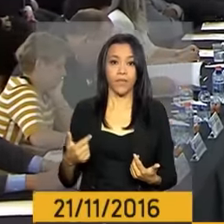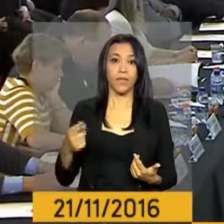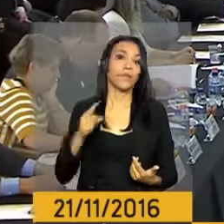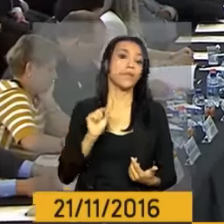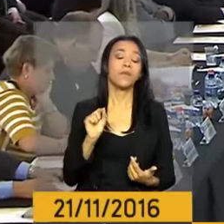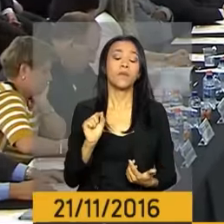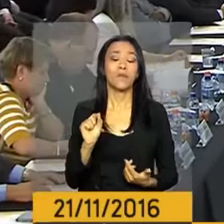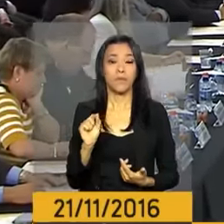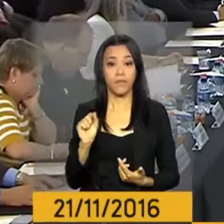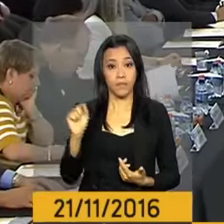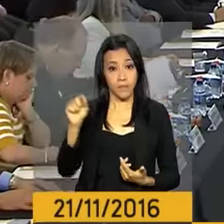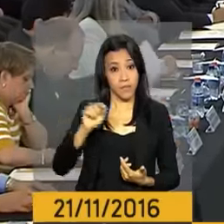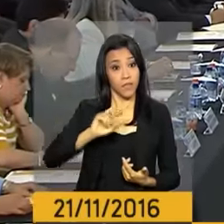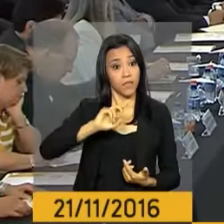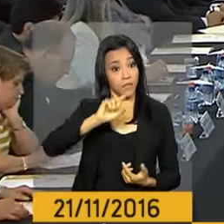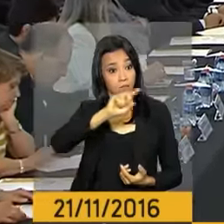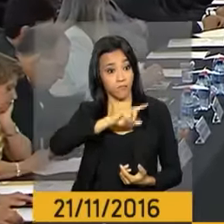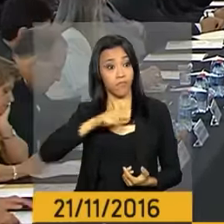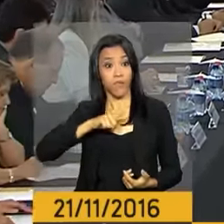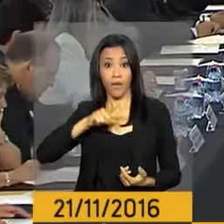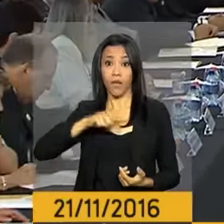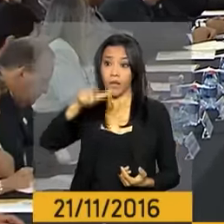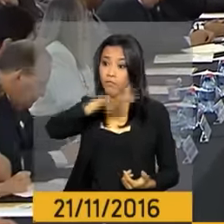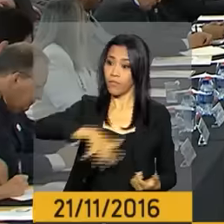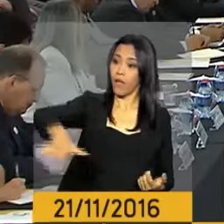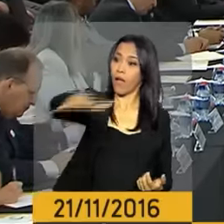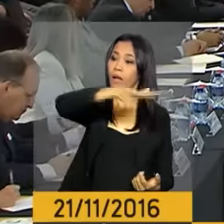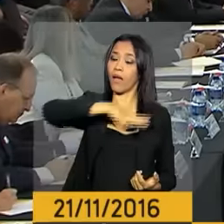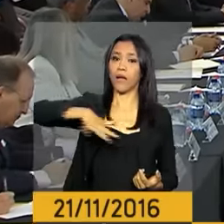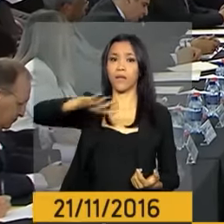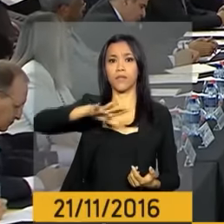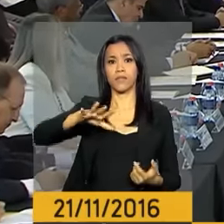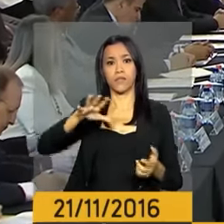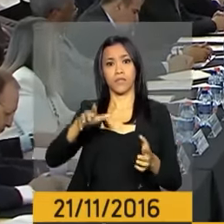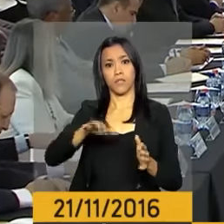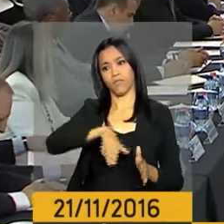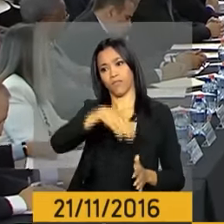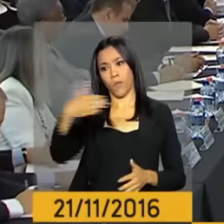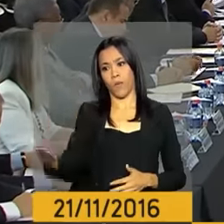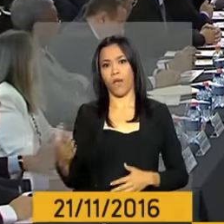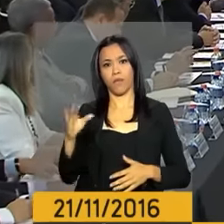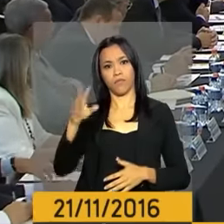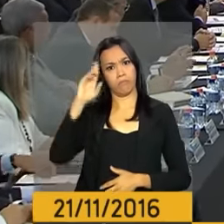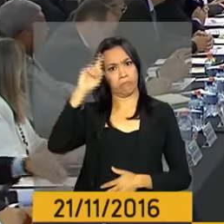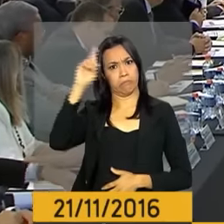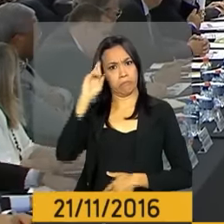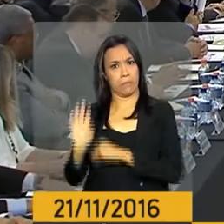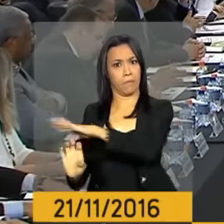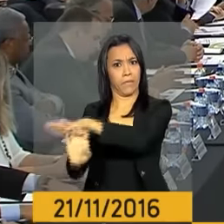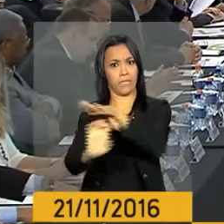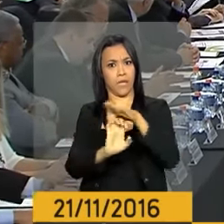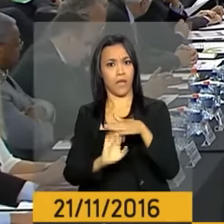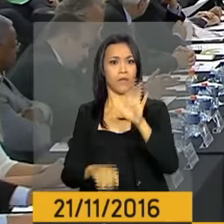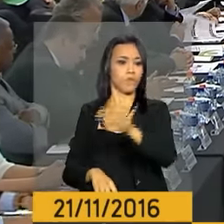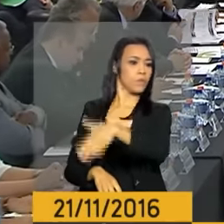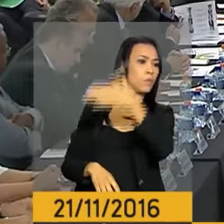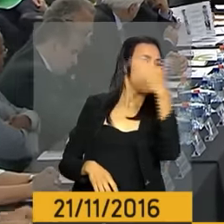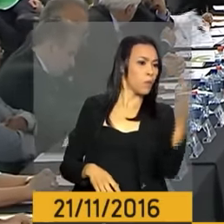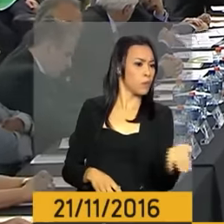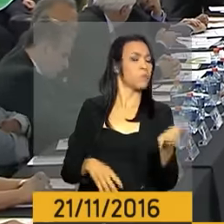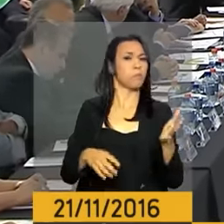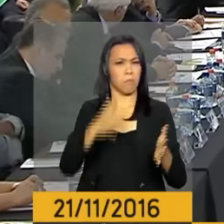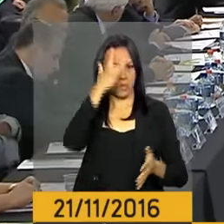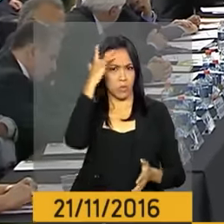acham os setores produtivos da nação. De um lado, os empresários, de outro, os trabalhadores.